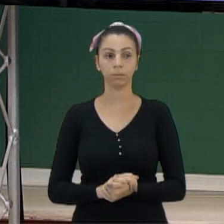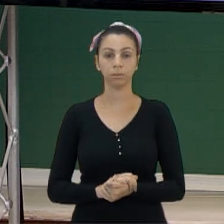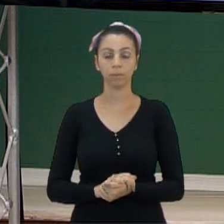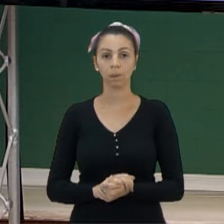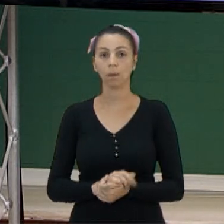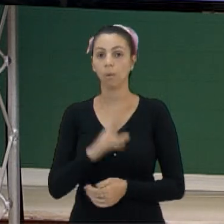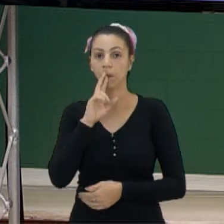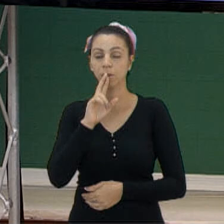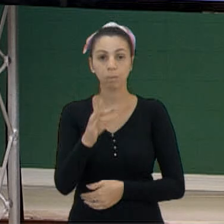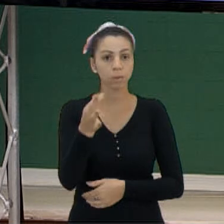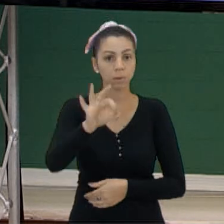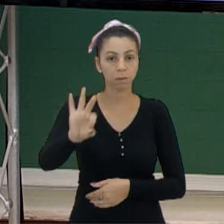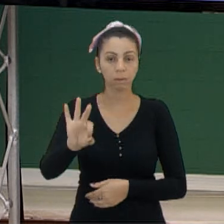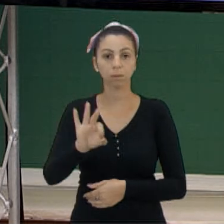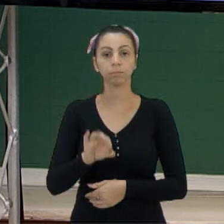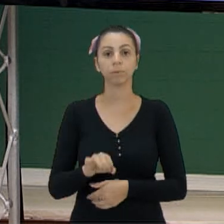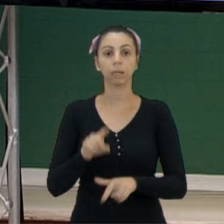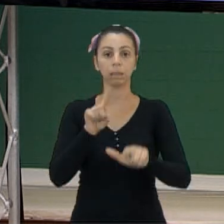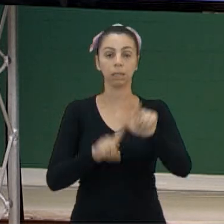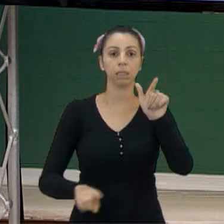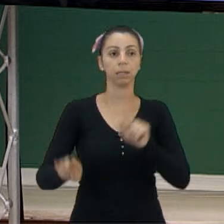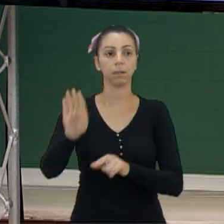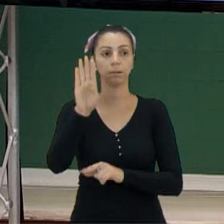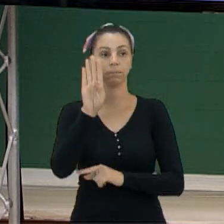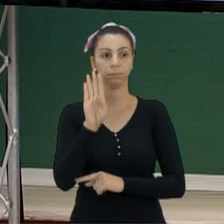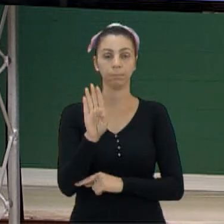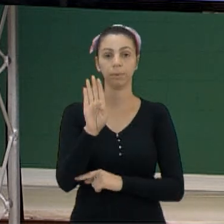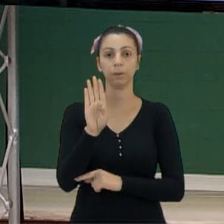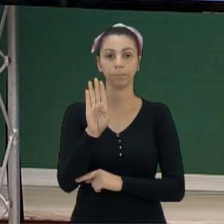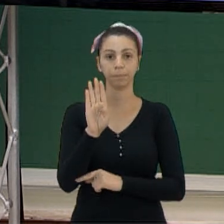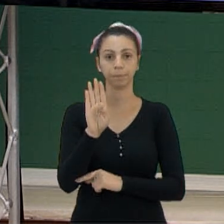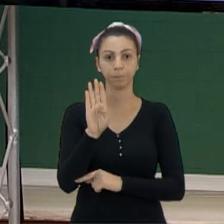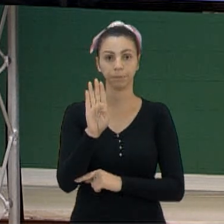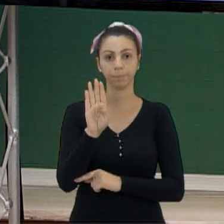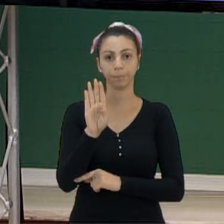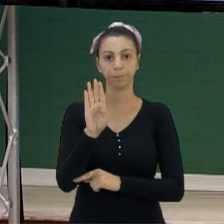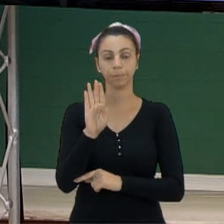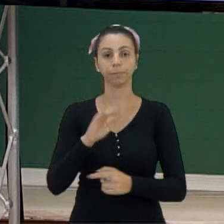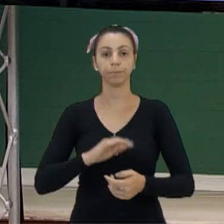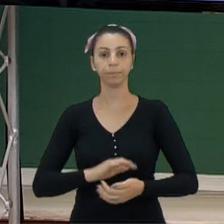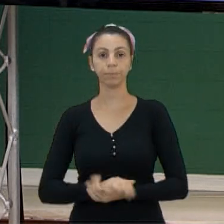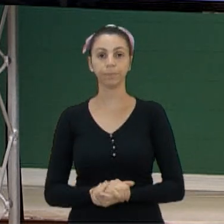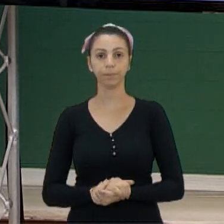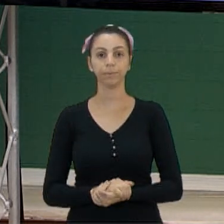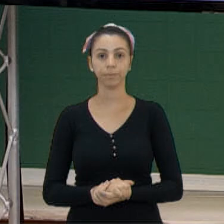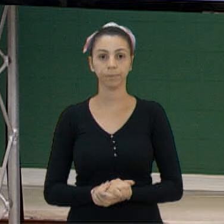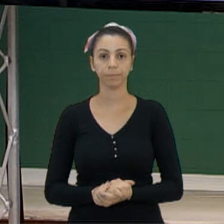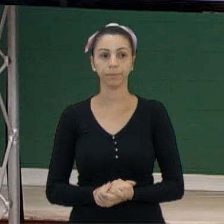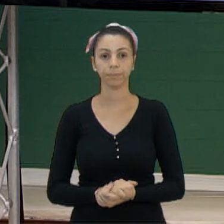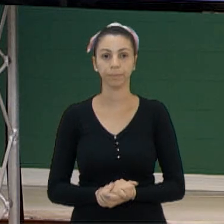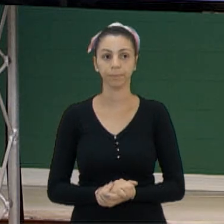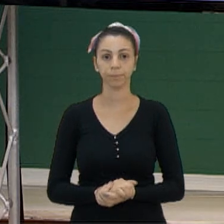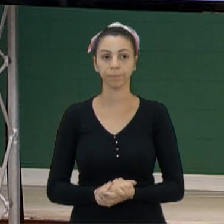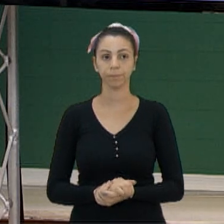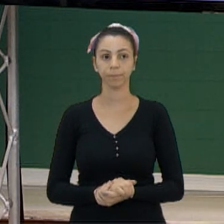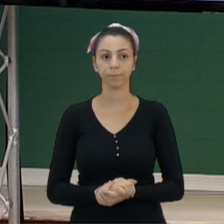Então, resposta correta, Companhia de Jesus foi um importante artifício da Igreja em sua busca por redenção.